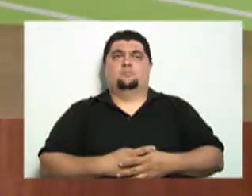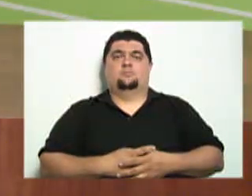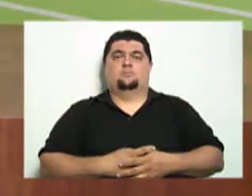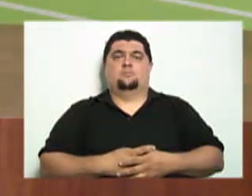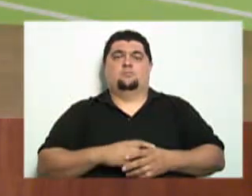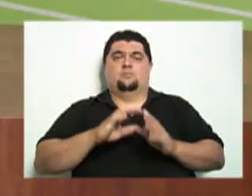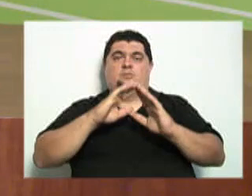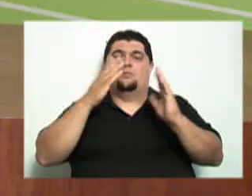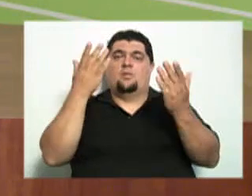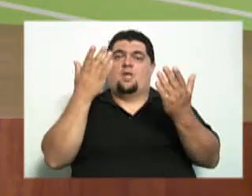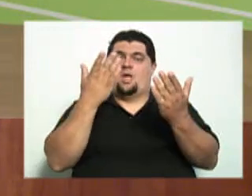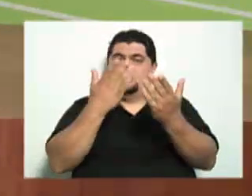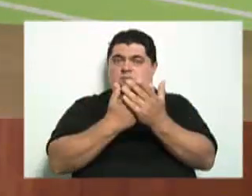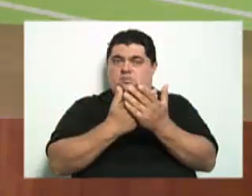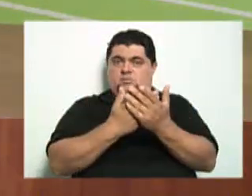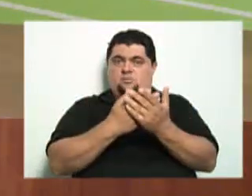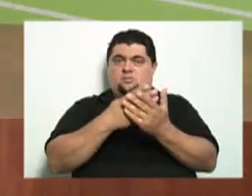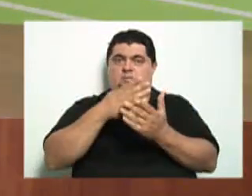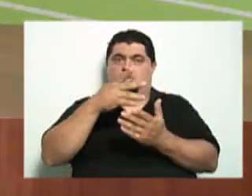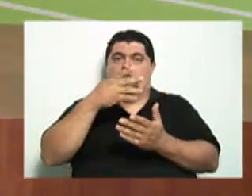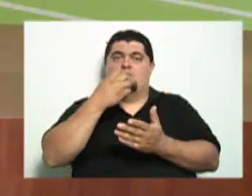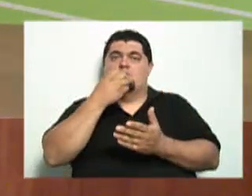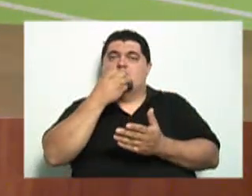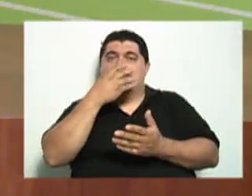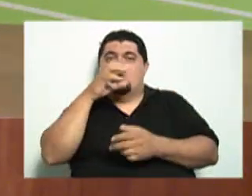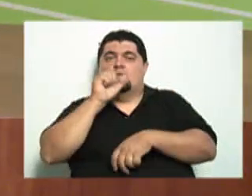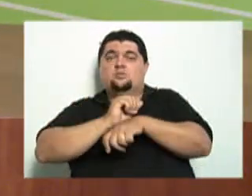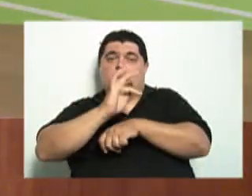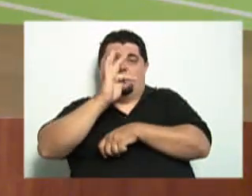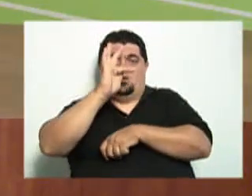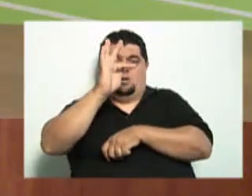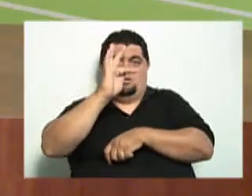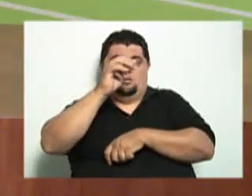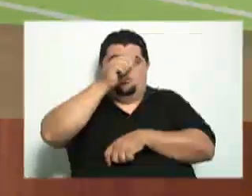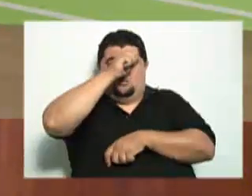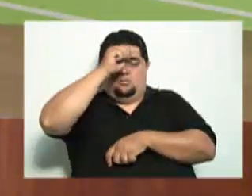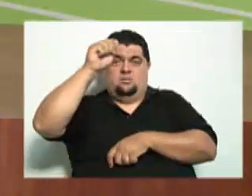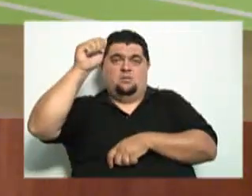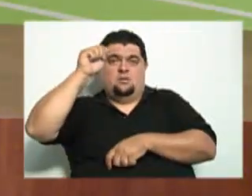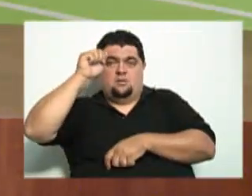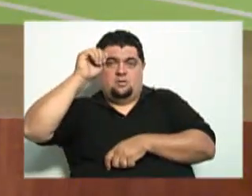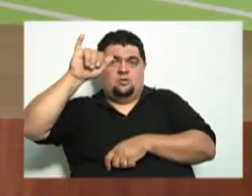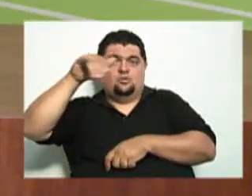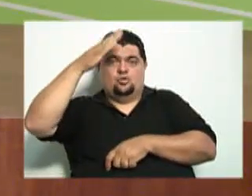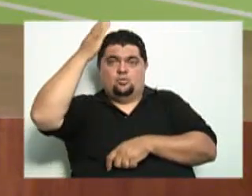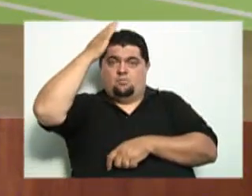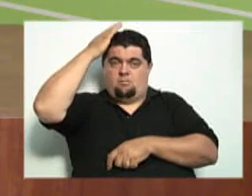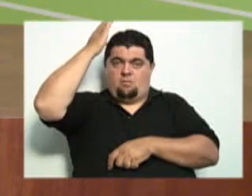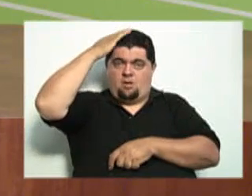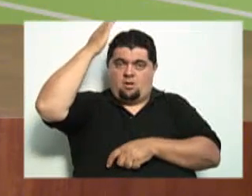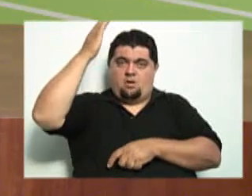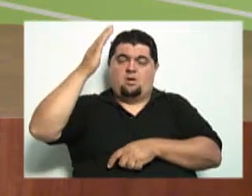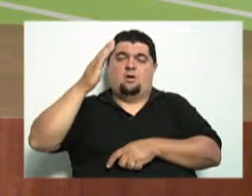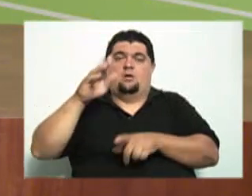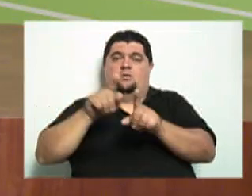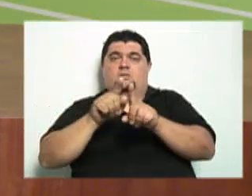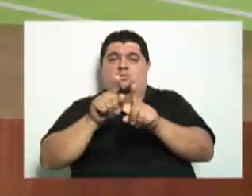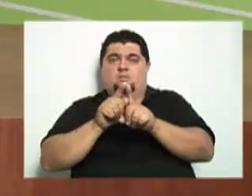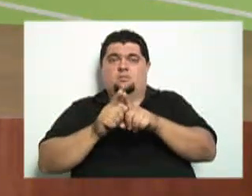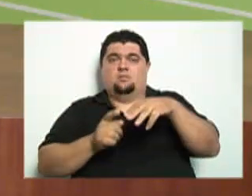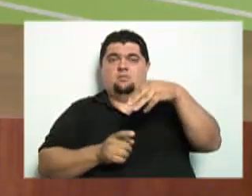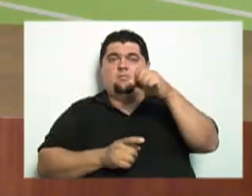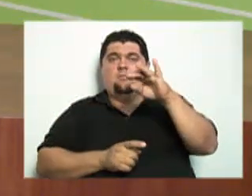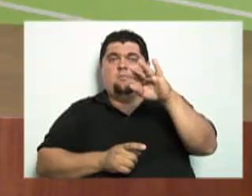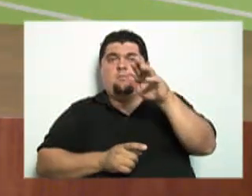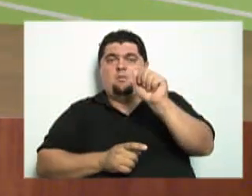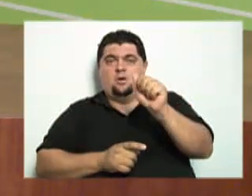das escolas Boa Esperança, de Alta Floresta, Irmã Dorothy Stengs, de Paraná, Emburana, de Paraná, Maria do Carmo